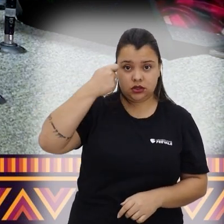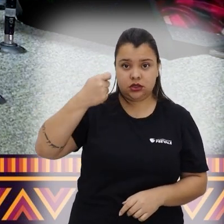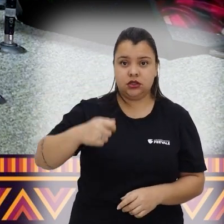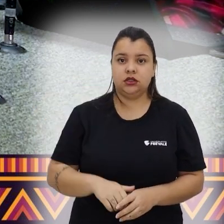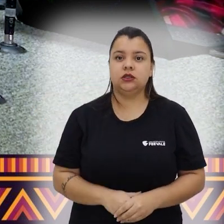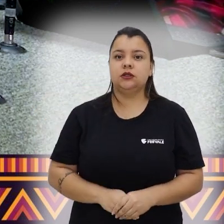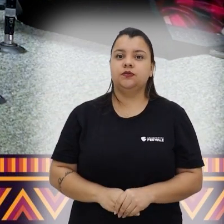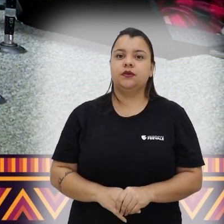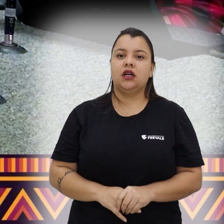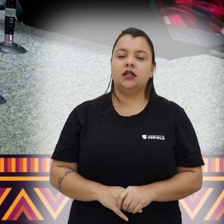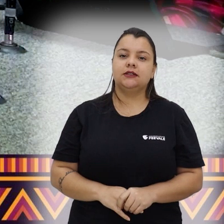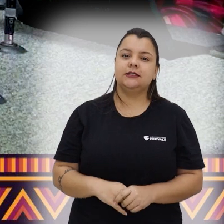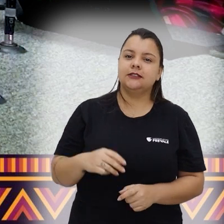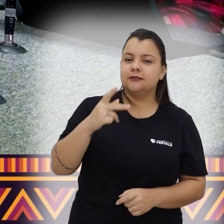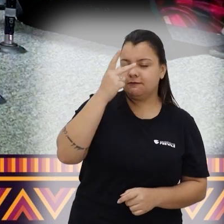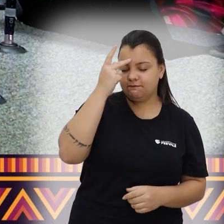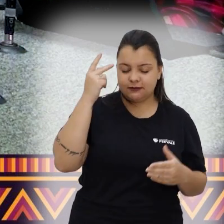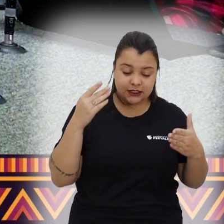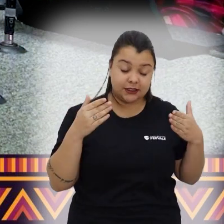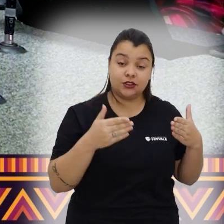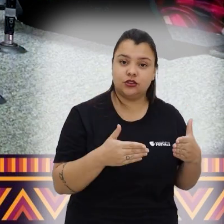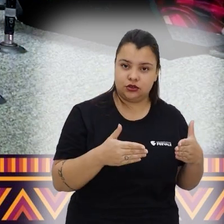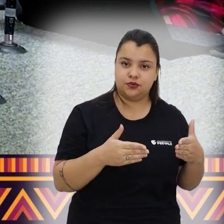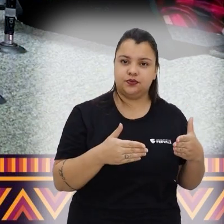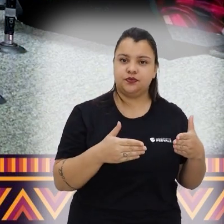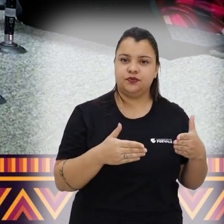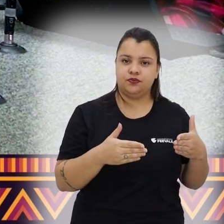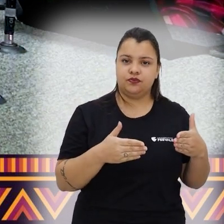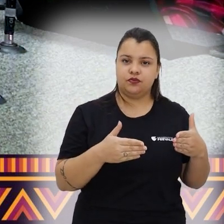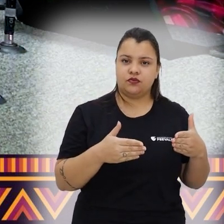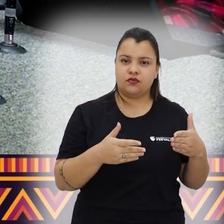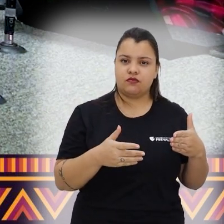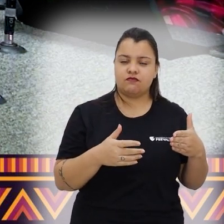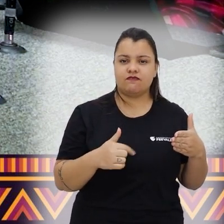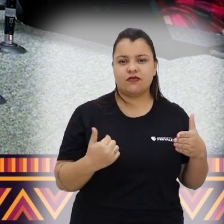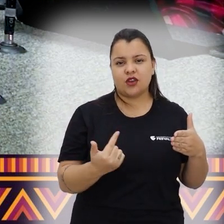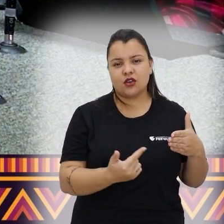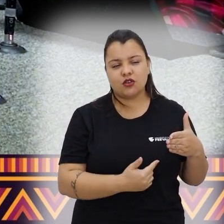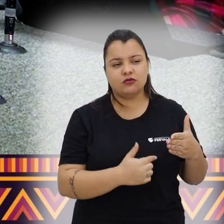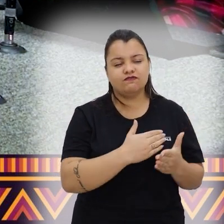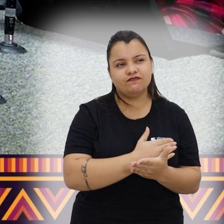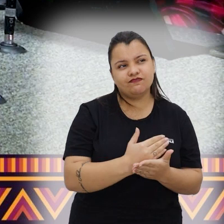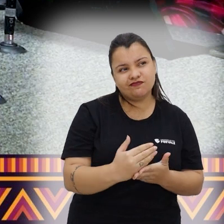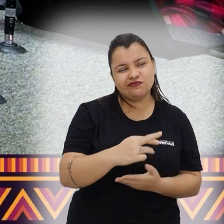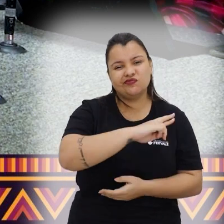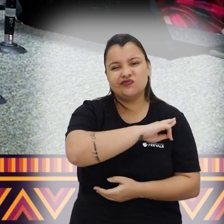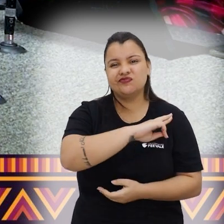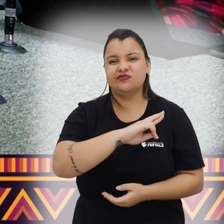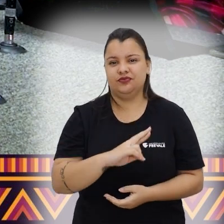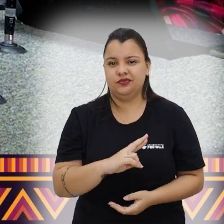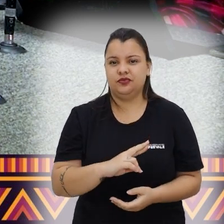e diz respeito exatamente a isso, que é dos nossos princípios religiosos.